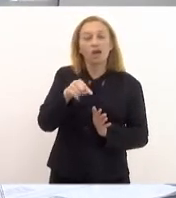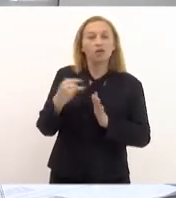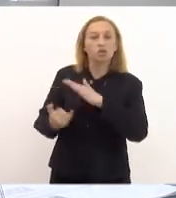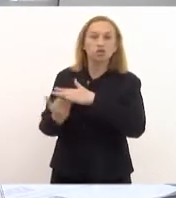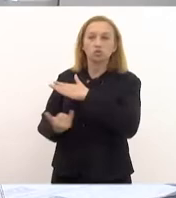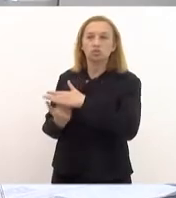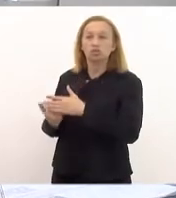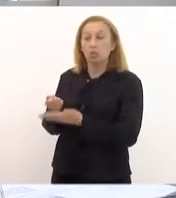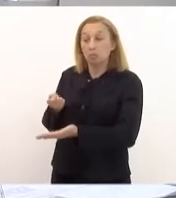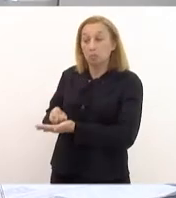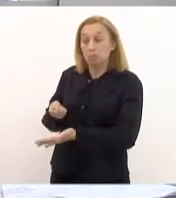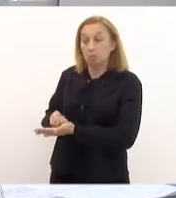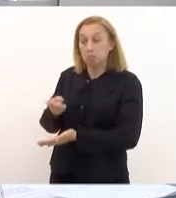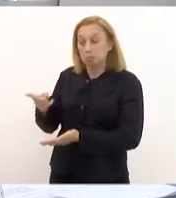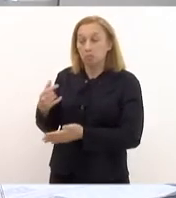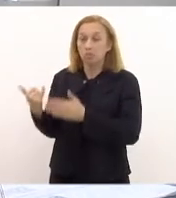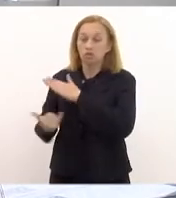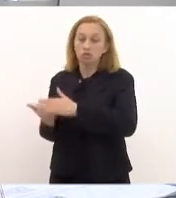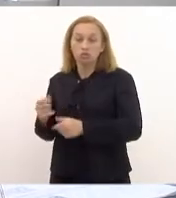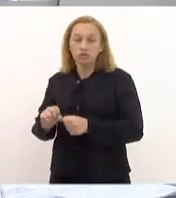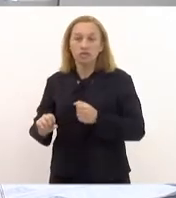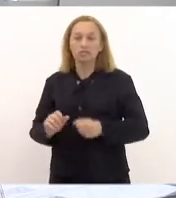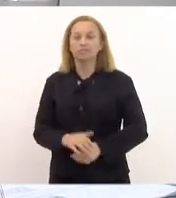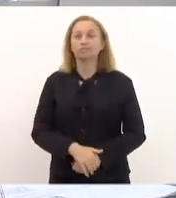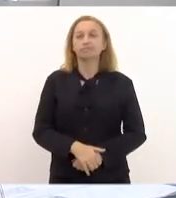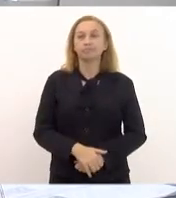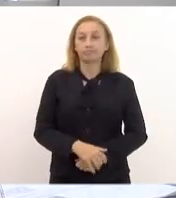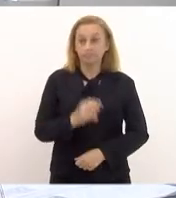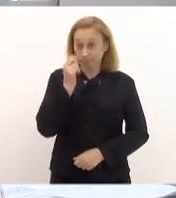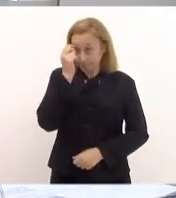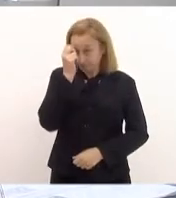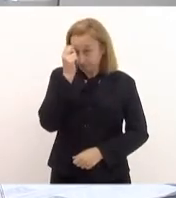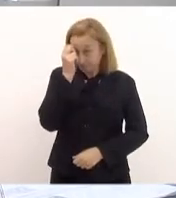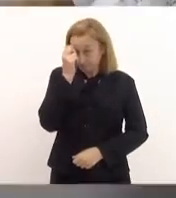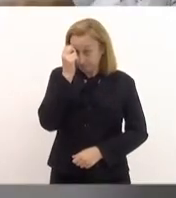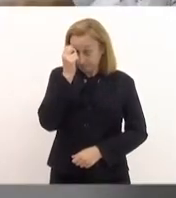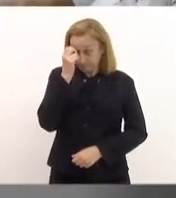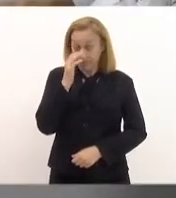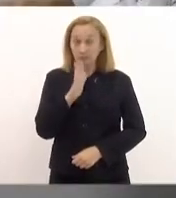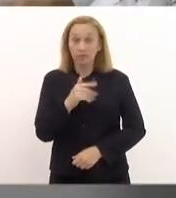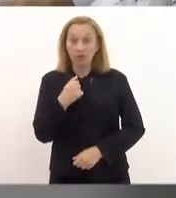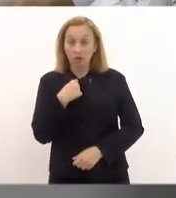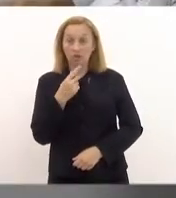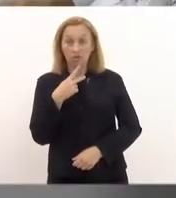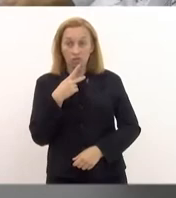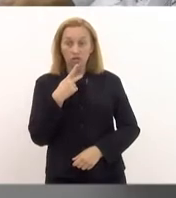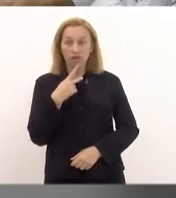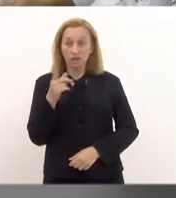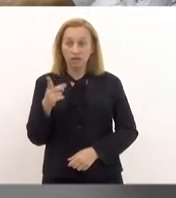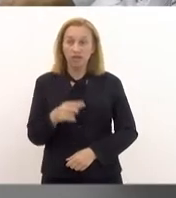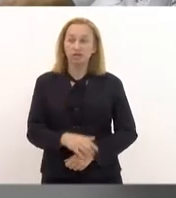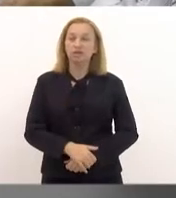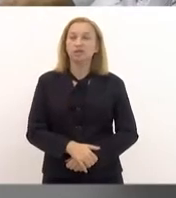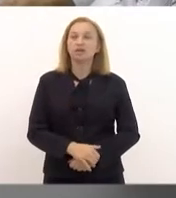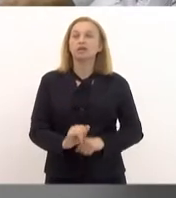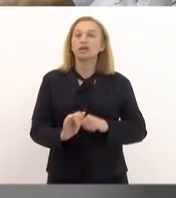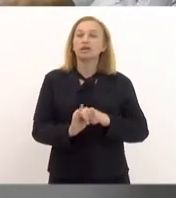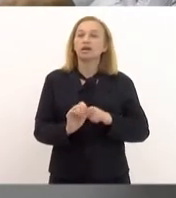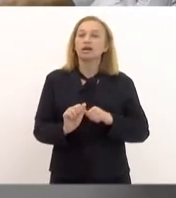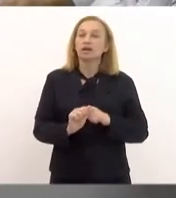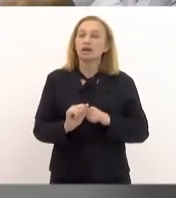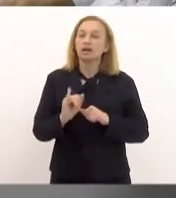do Instituto fazer isso. Mas foi isso mesmo que eu quis dizer, tá? Não sei se você... É só o adjetivo que o senhor colocou.